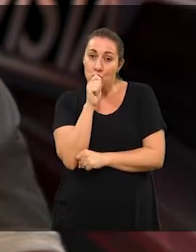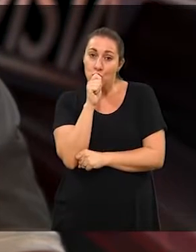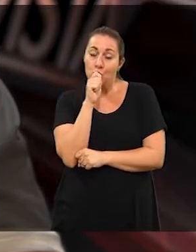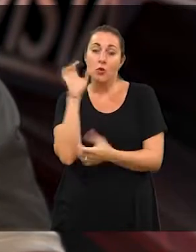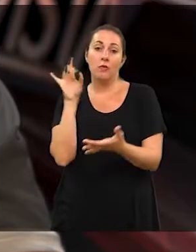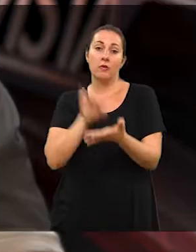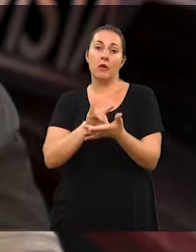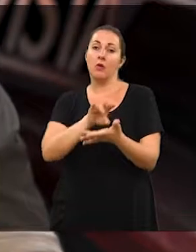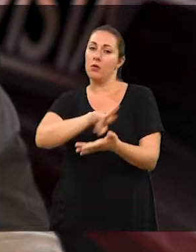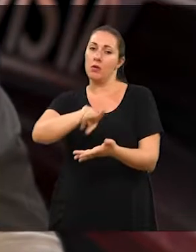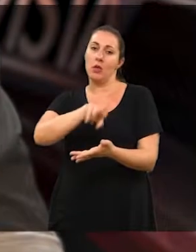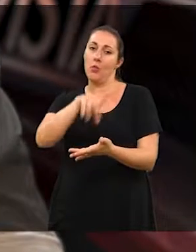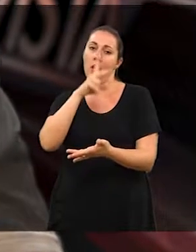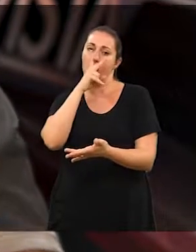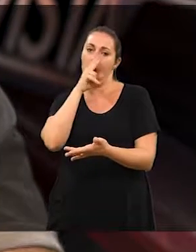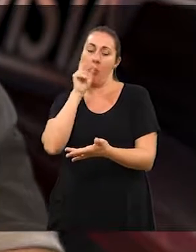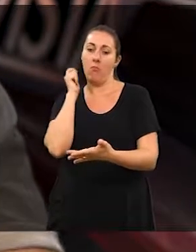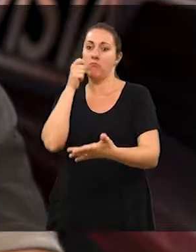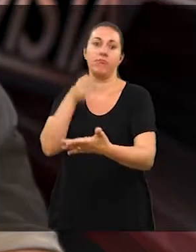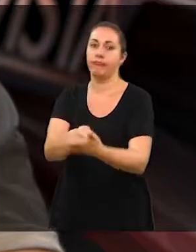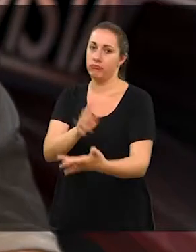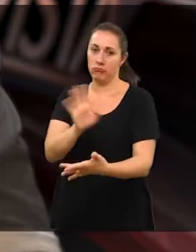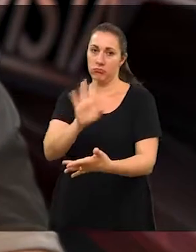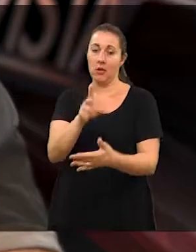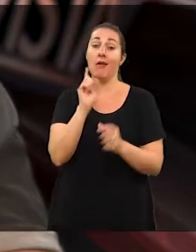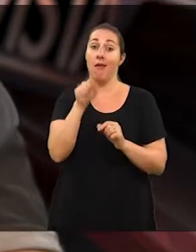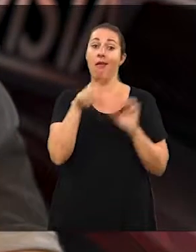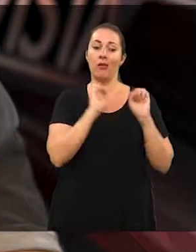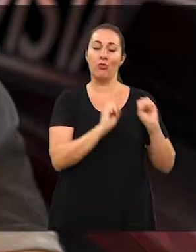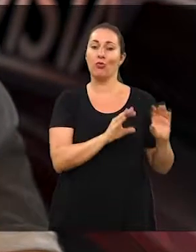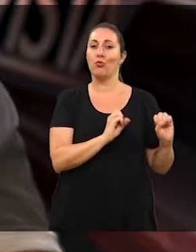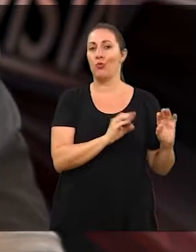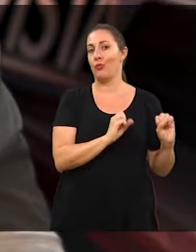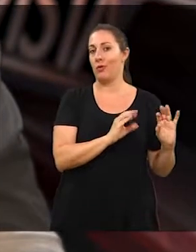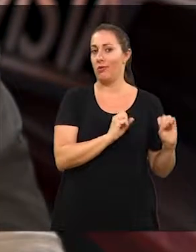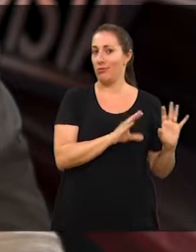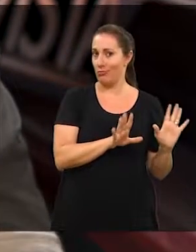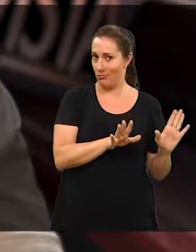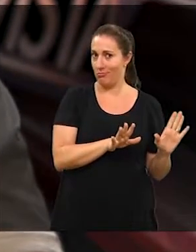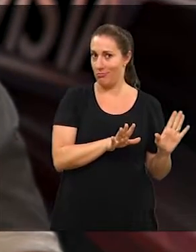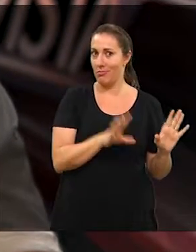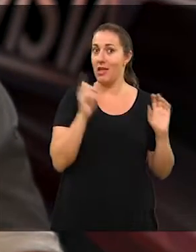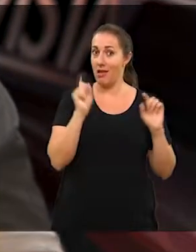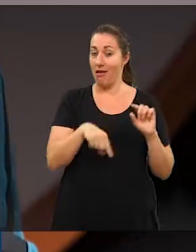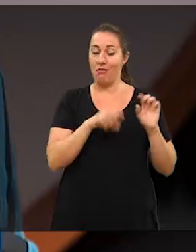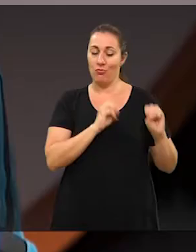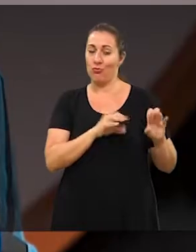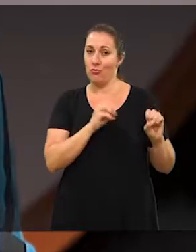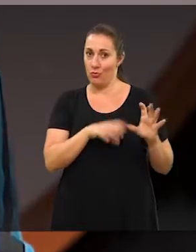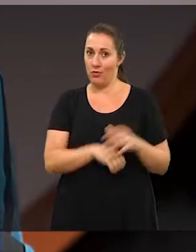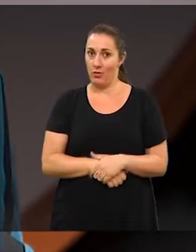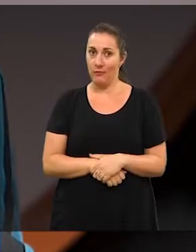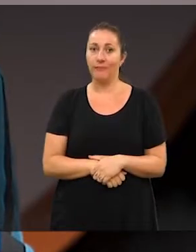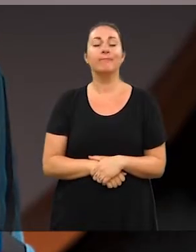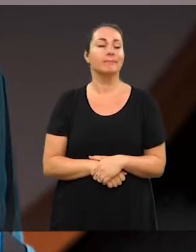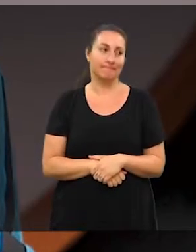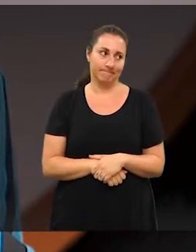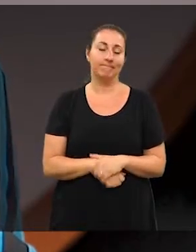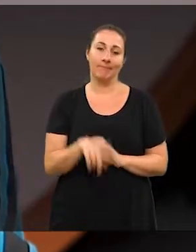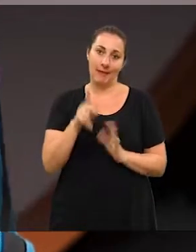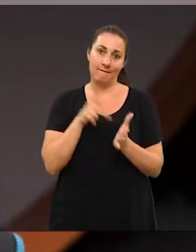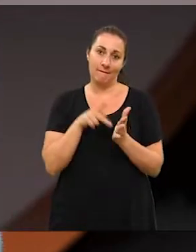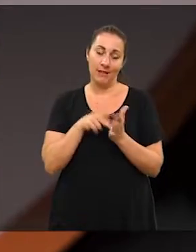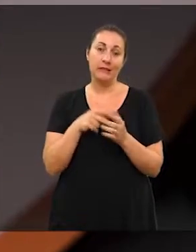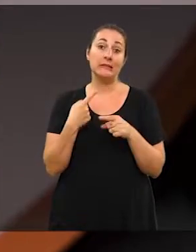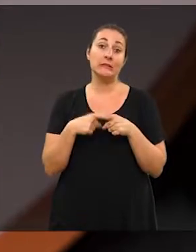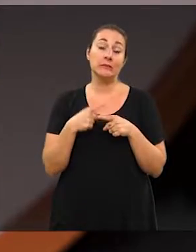pitando o jogo ali, ele funcione mais como um educador do que como punidor, né? Isso. Na realidade, assim, como